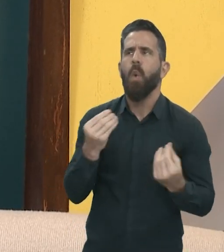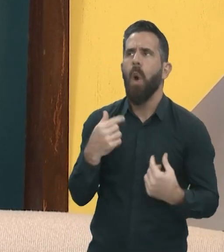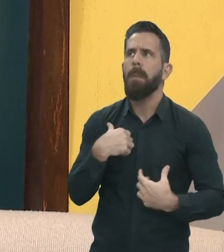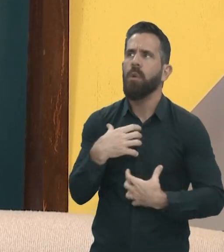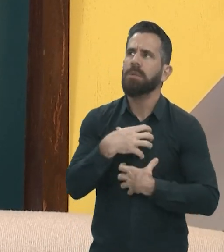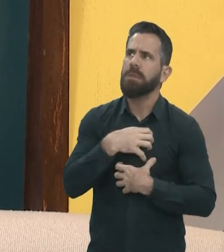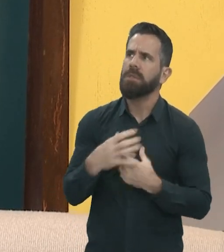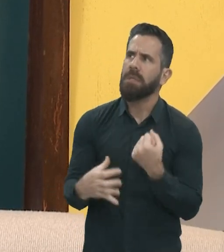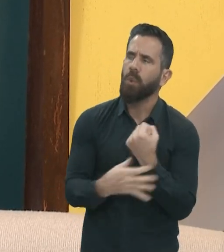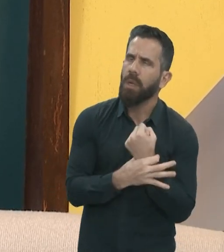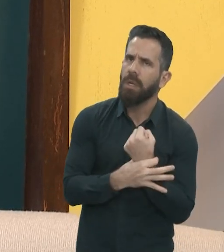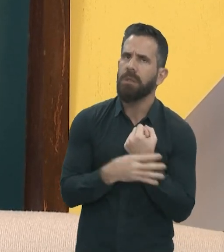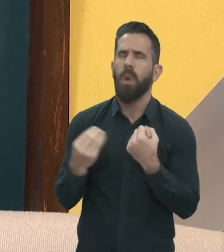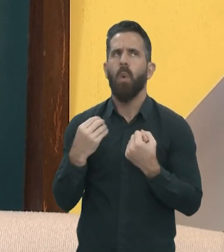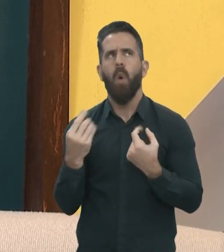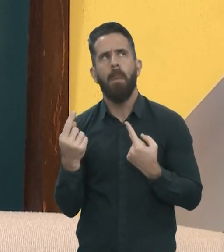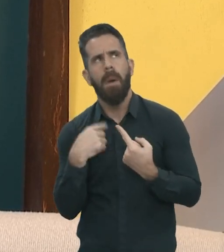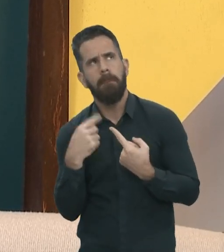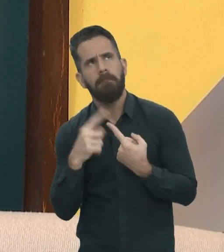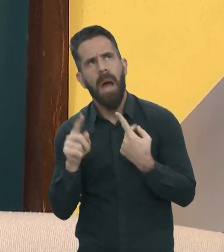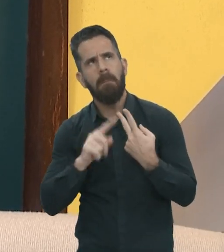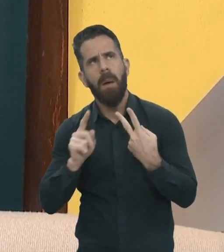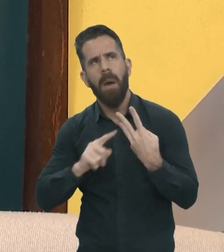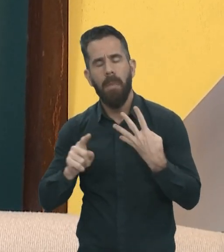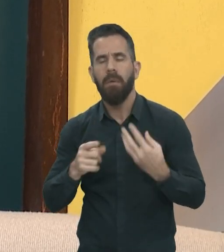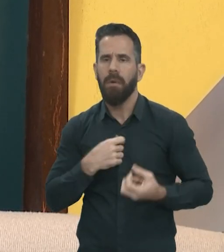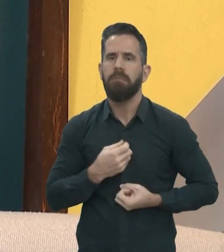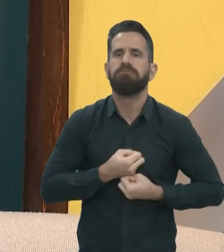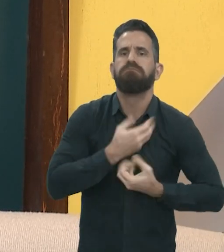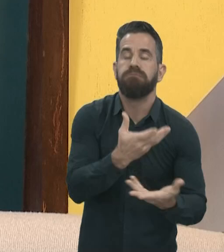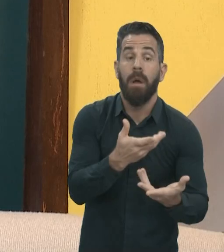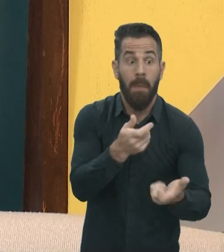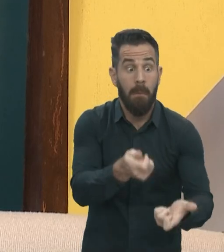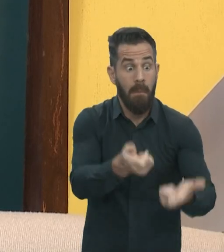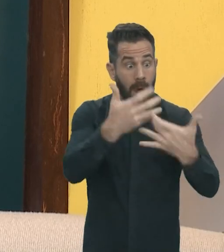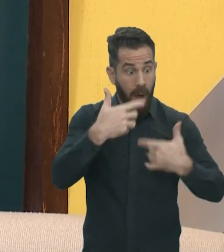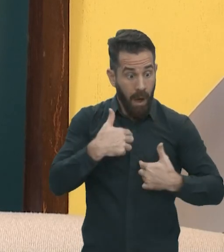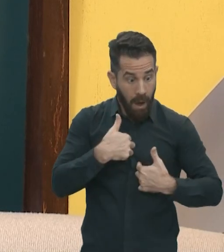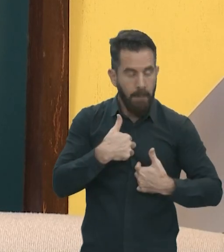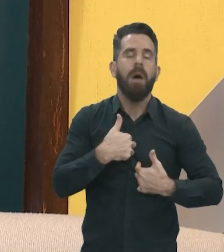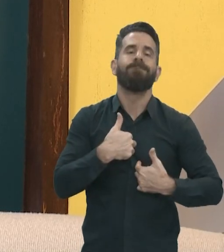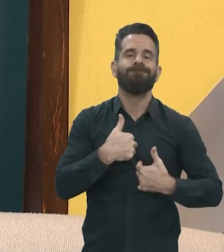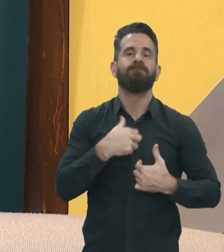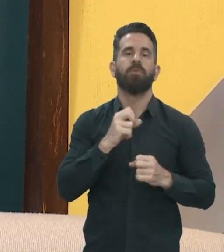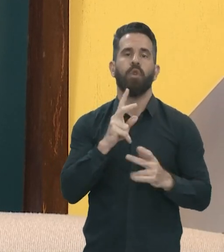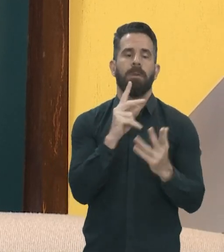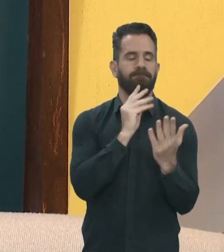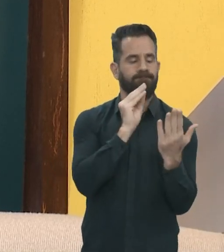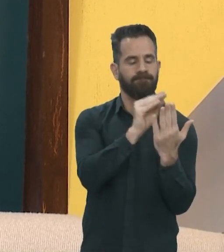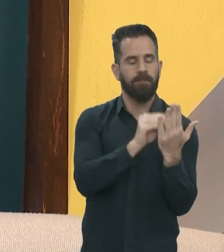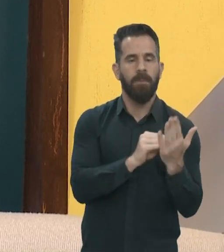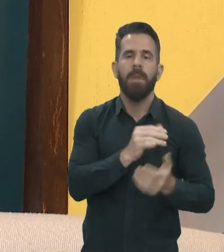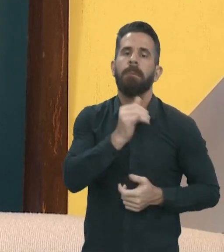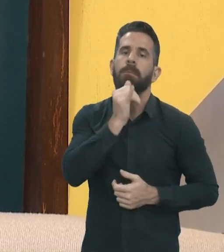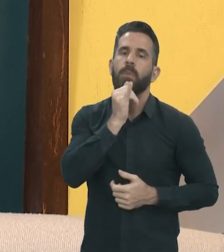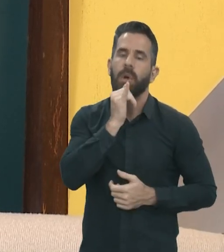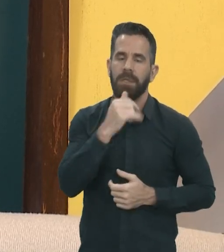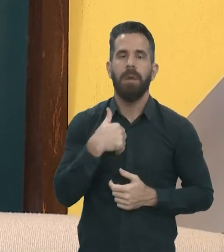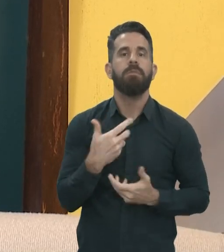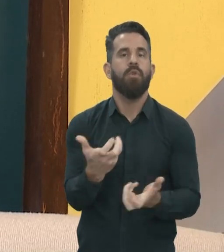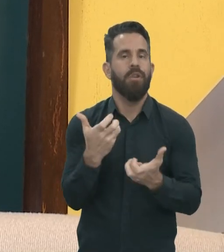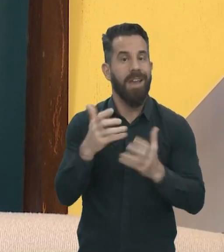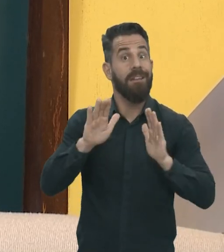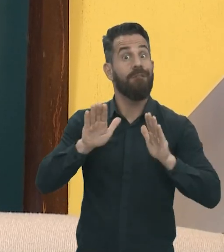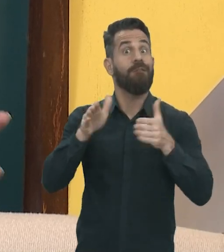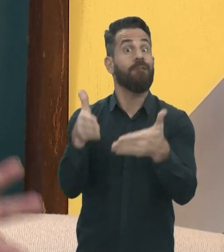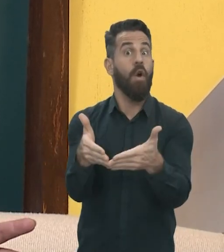o compartilhamento das suas demandas aqui na comunidade. O que nós queremos fazer? Então, por exemplo, nós estamos pensando na discussão, né, de ter um fórum permanente de diálogo